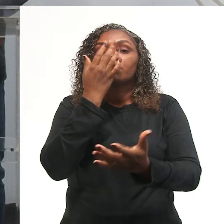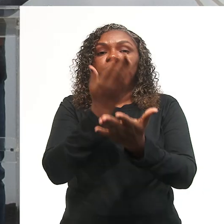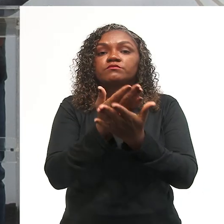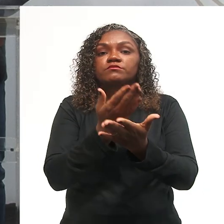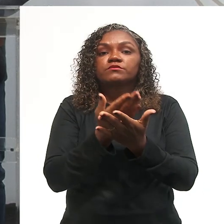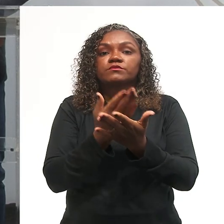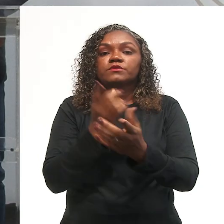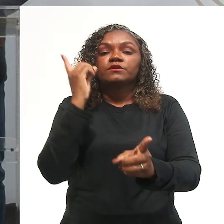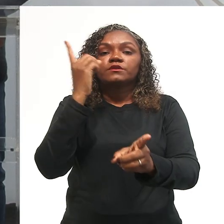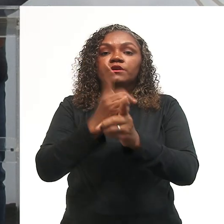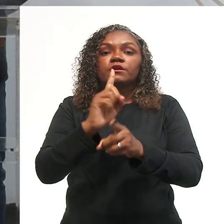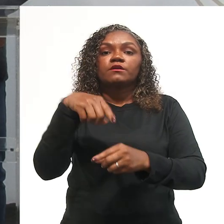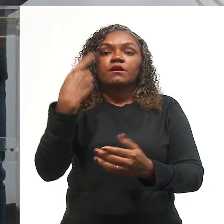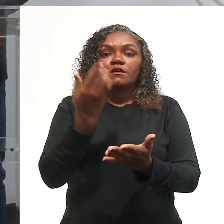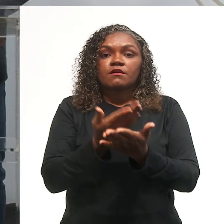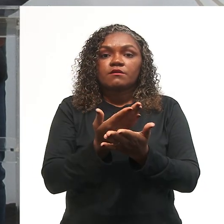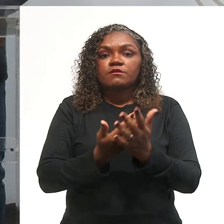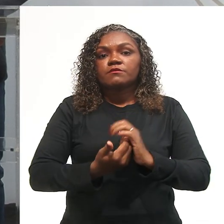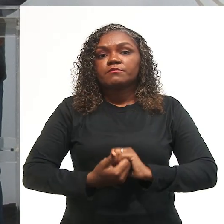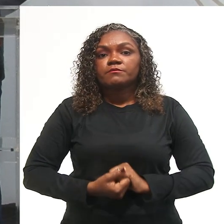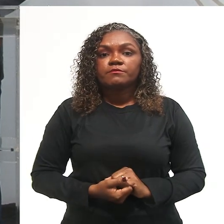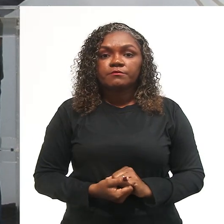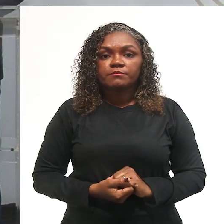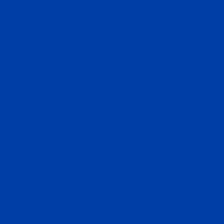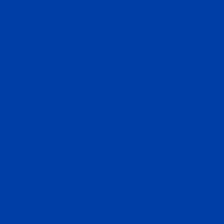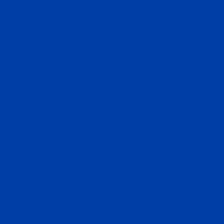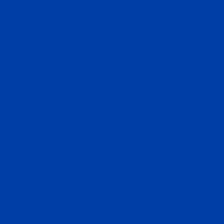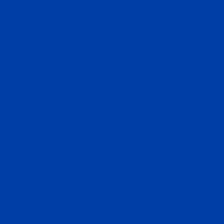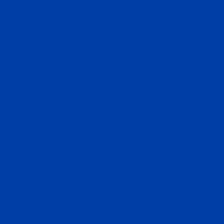forte abraço, bons estudos e até a próxima aula.